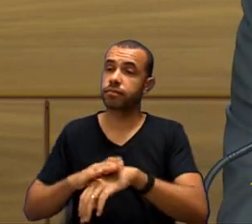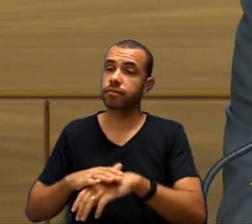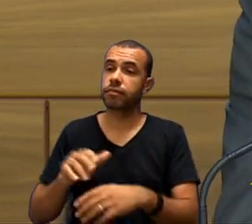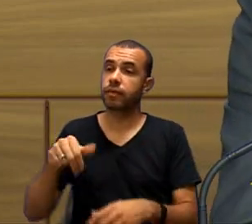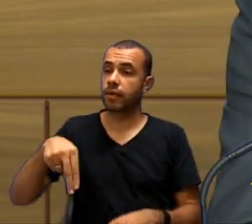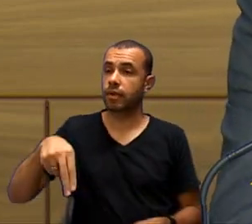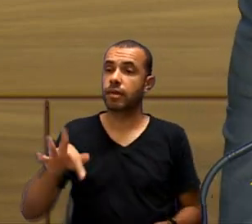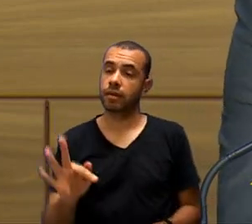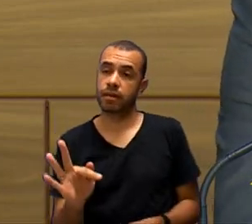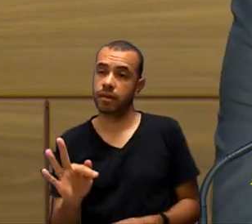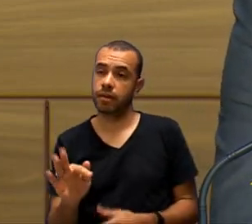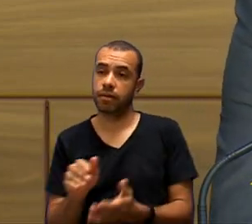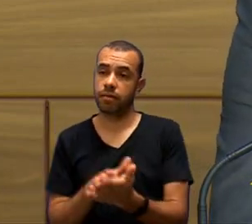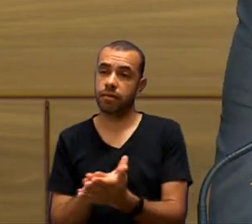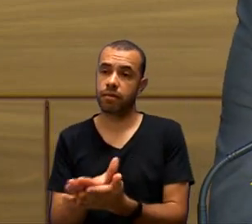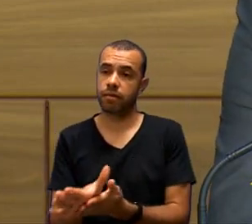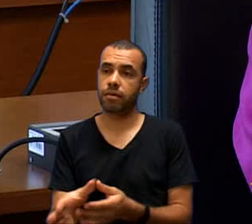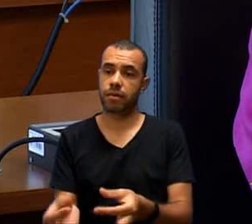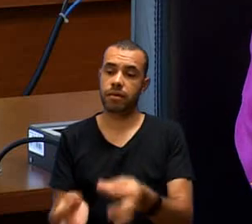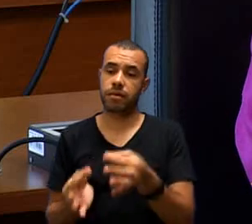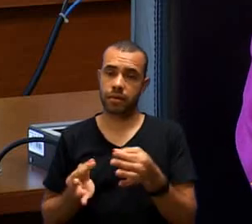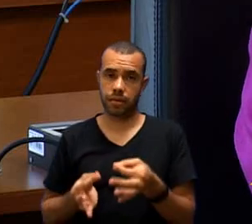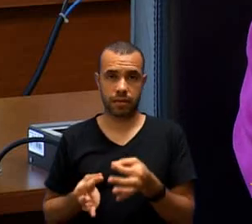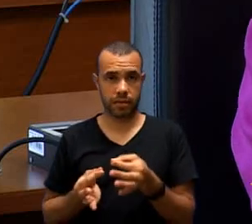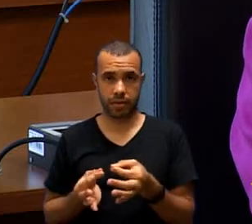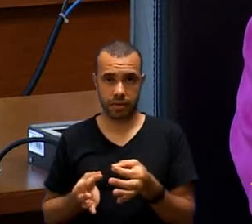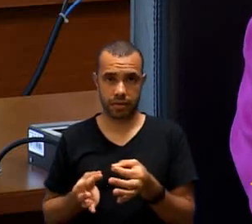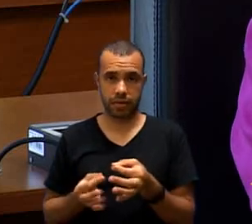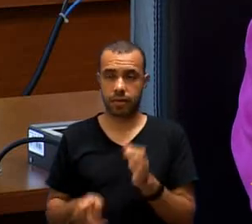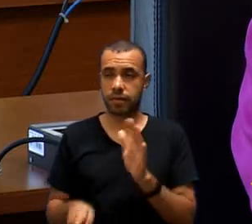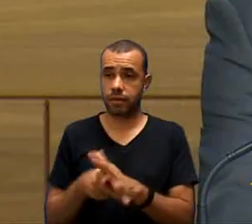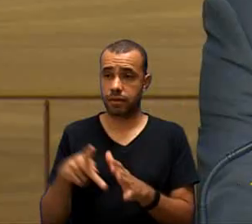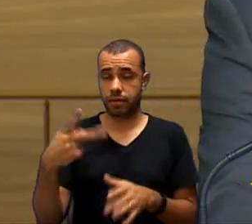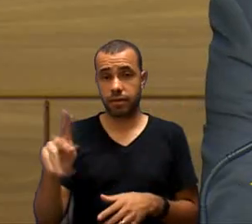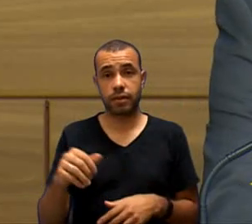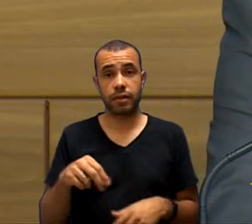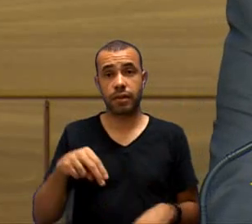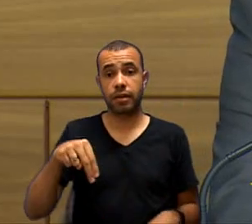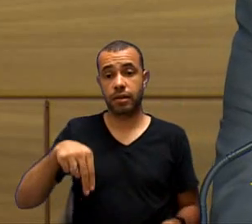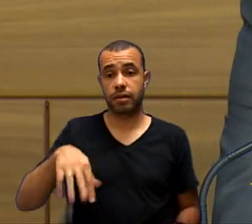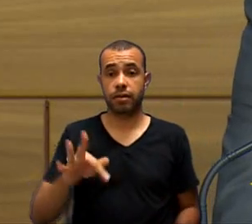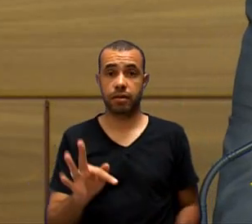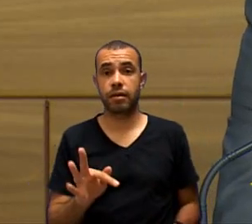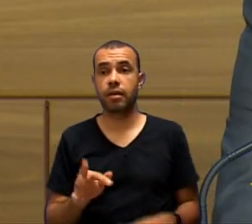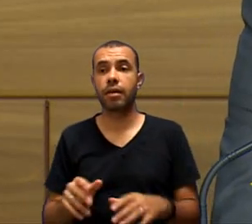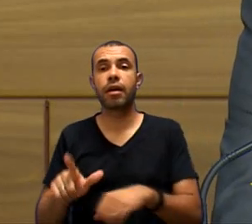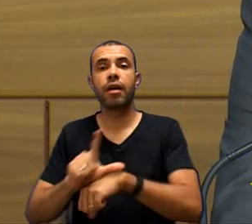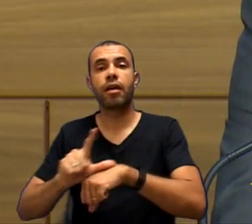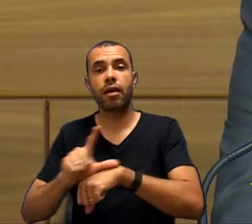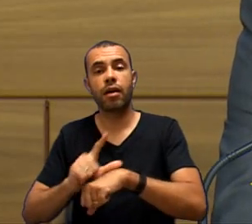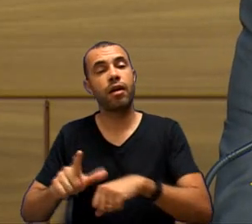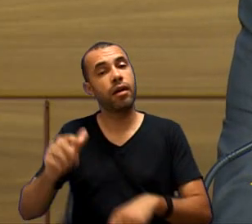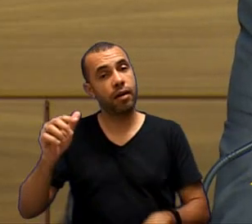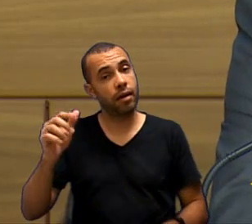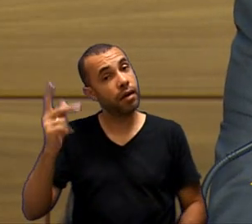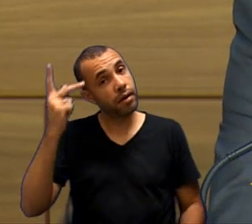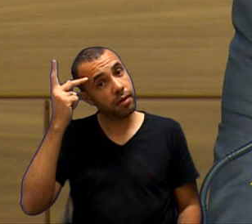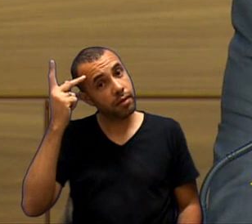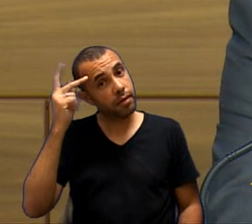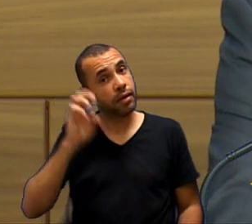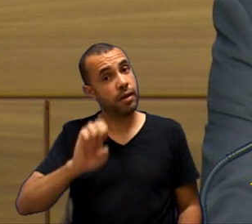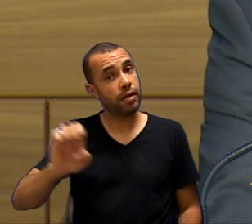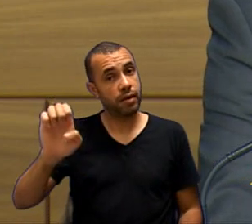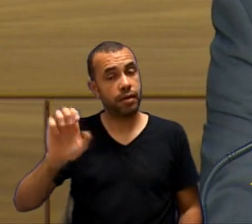cabeleireiro. O comércio comum não, então? Comércio não, é nota fiscal paulista daí. É o